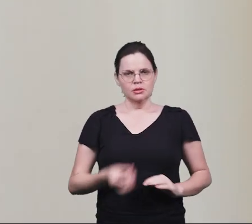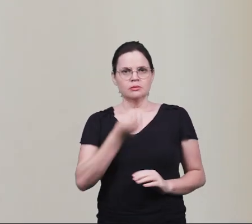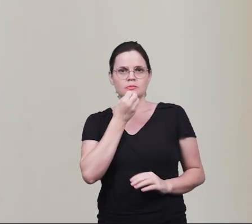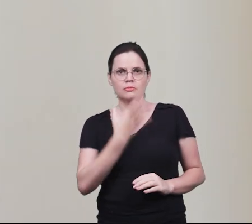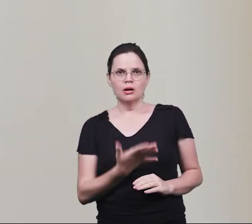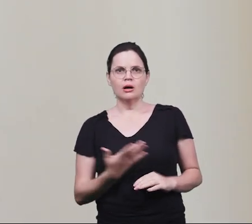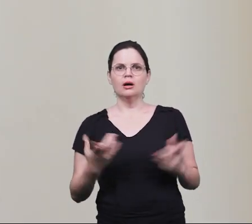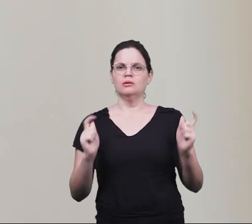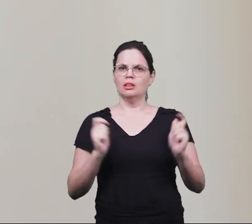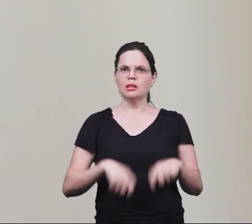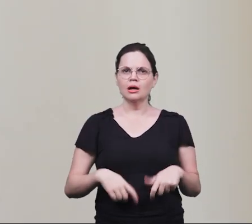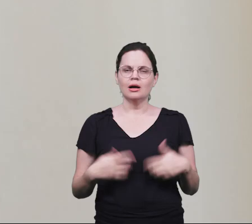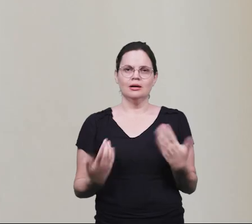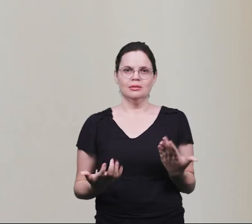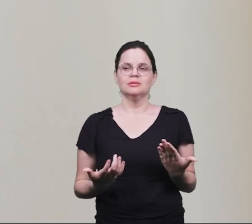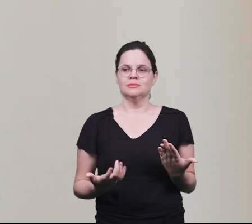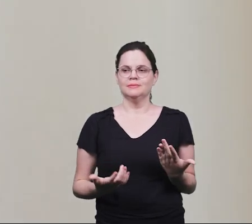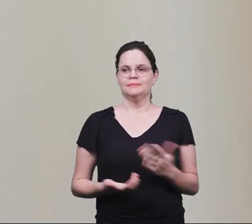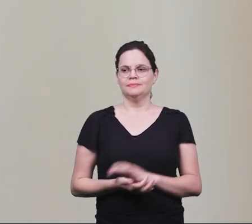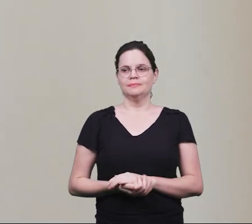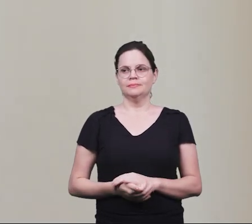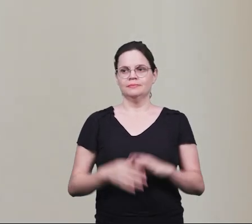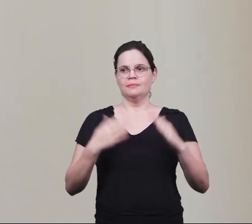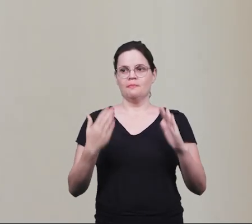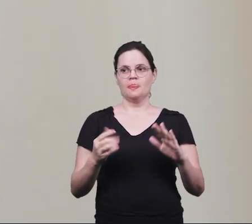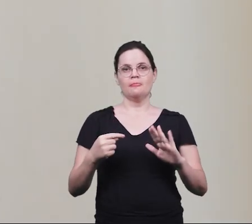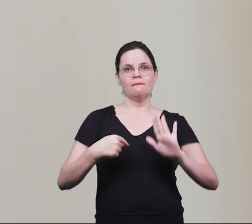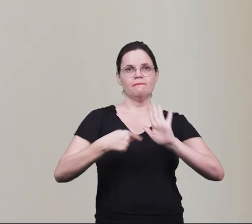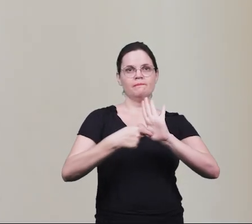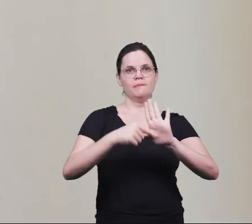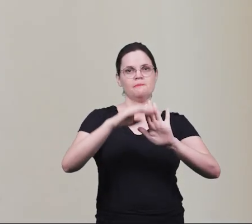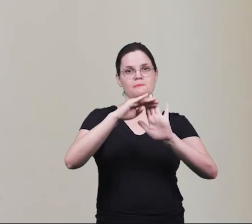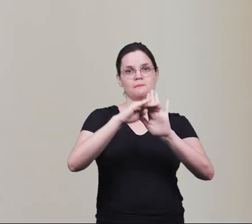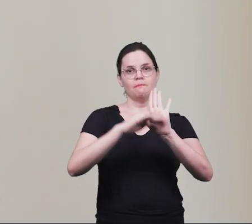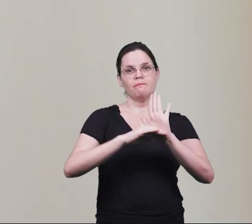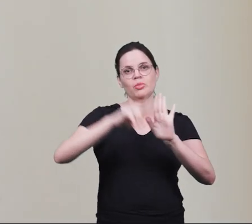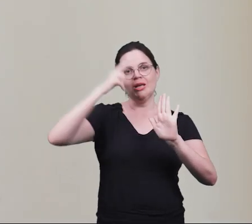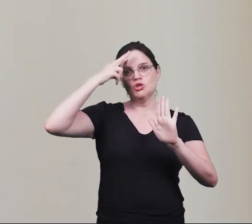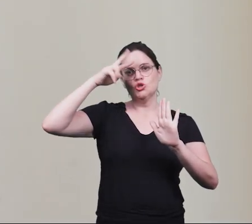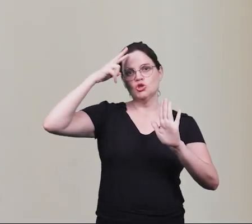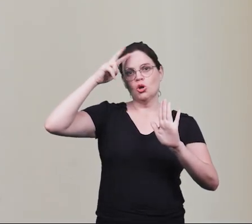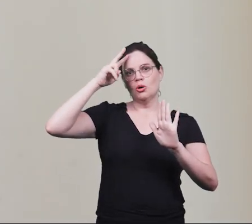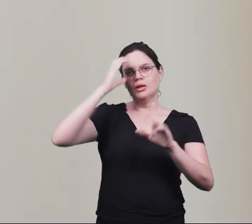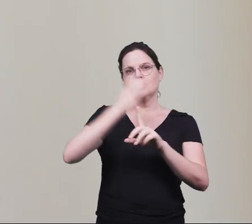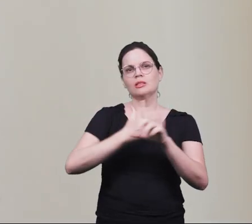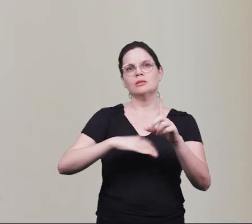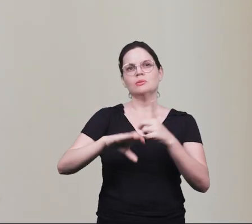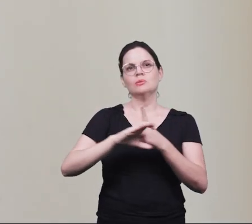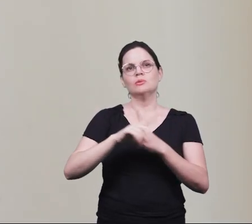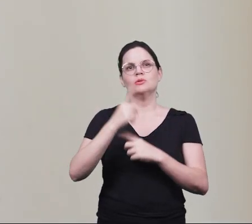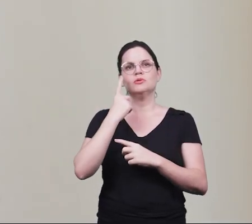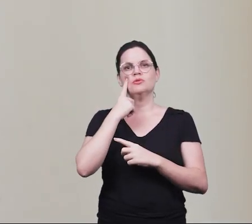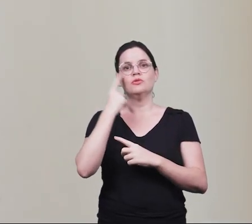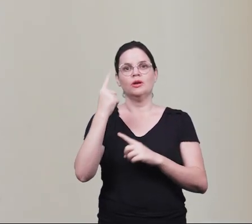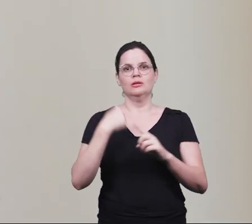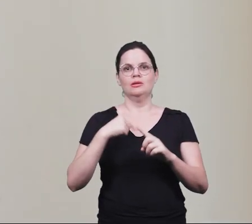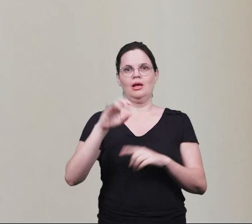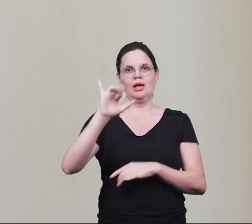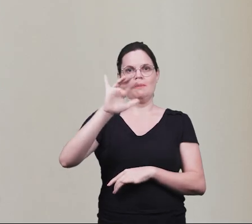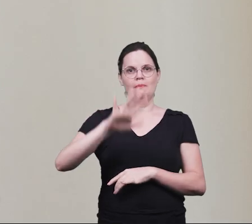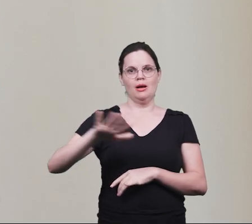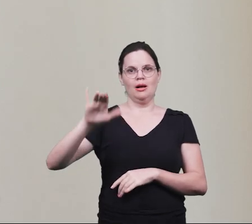maneira esperada, adequada. Então aqui é uma história do culto que tem